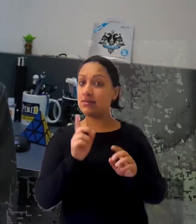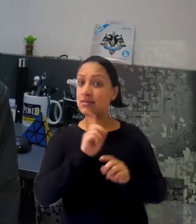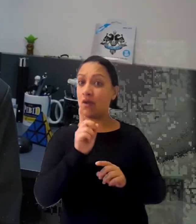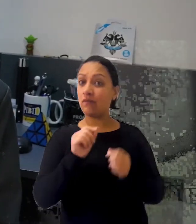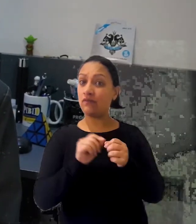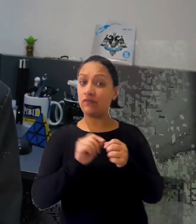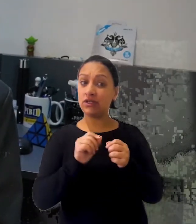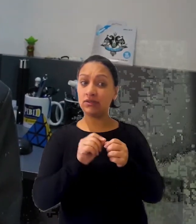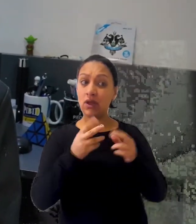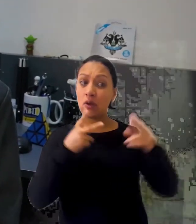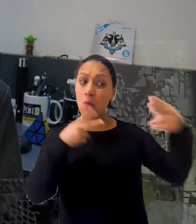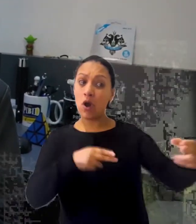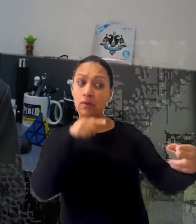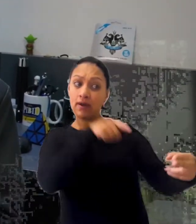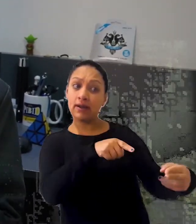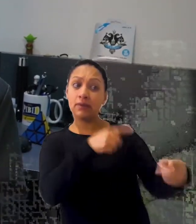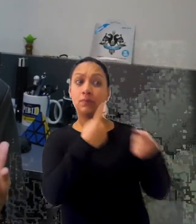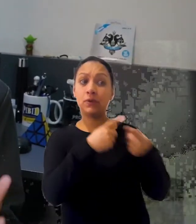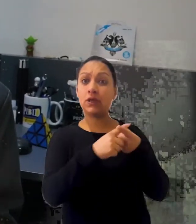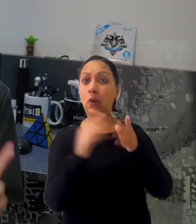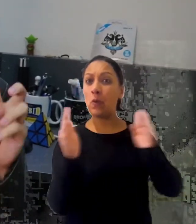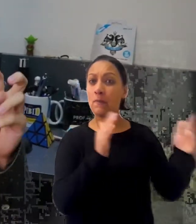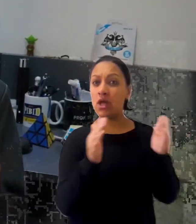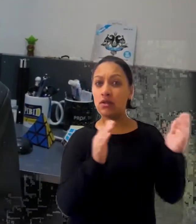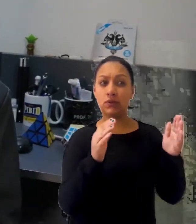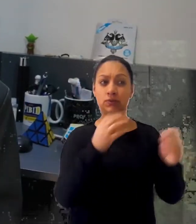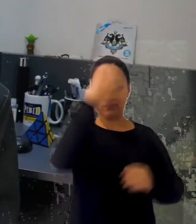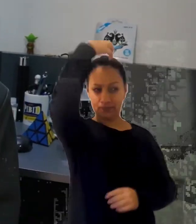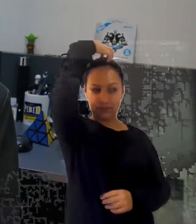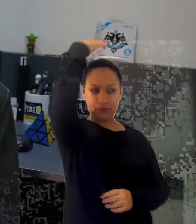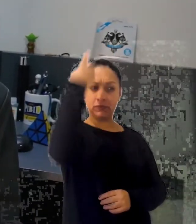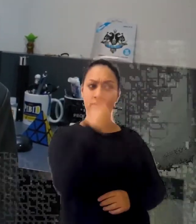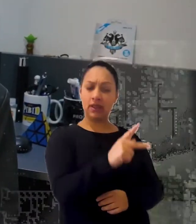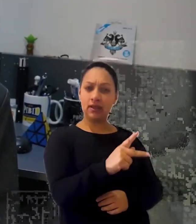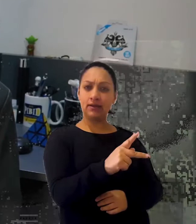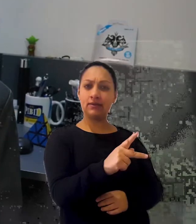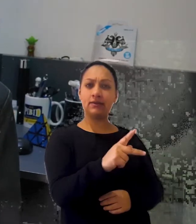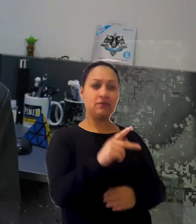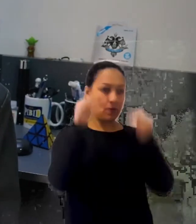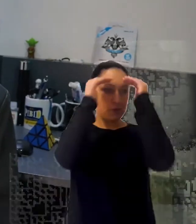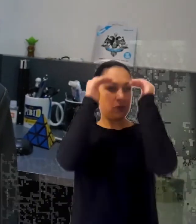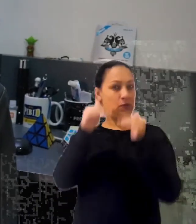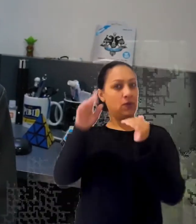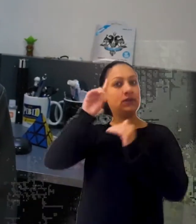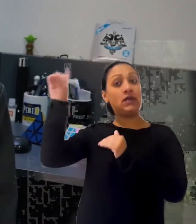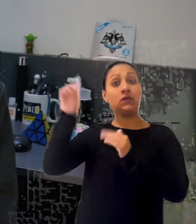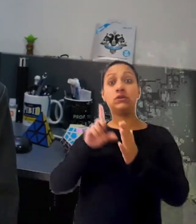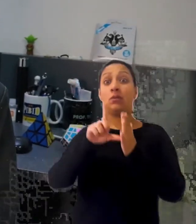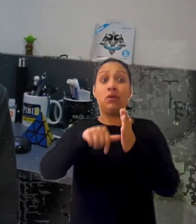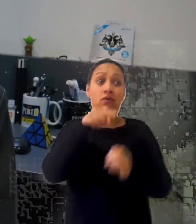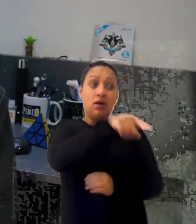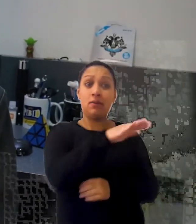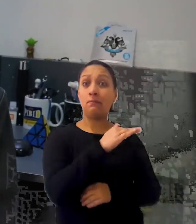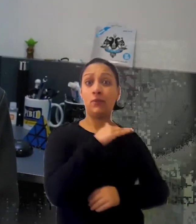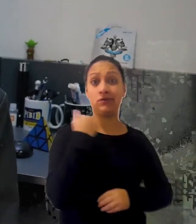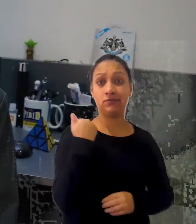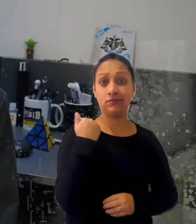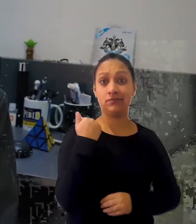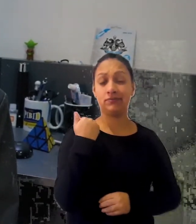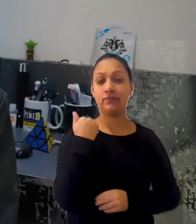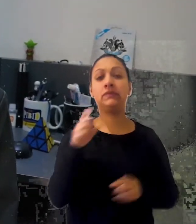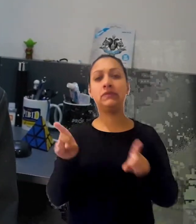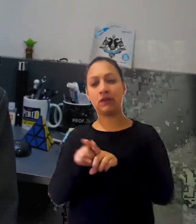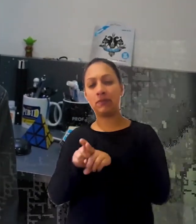Absalão fez, porque depois disso, desse período de reinado de Absalão, em desobediência a Deus, Absalão acabou sendo